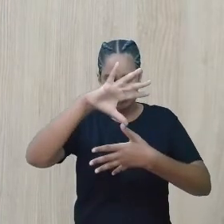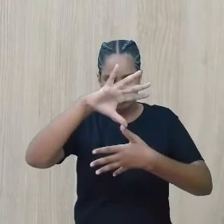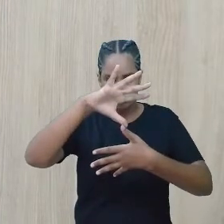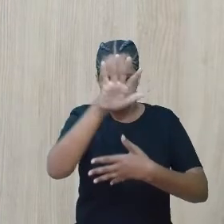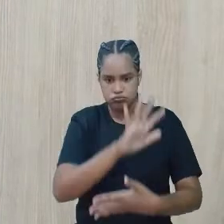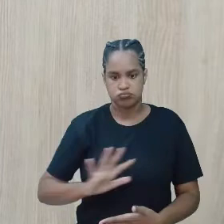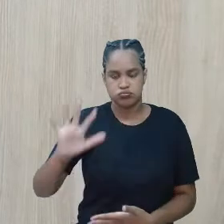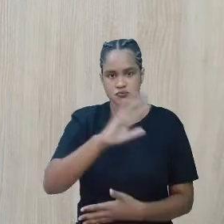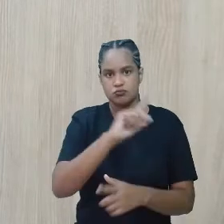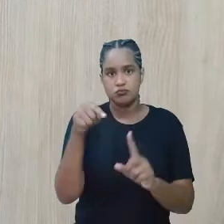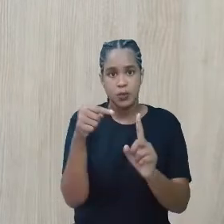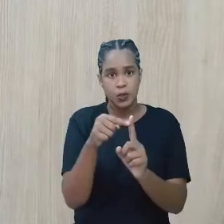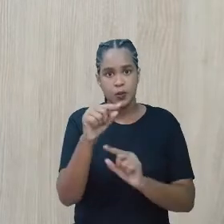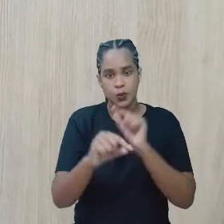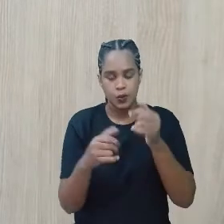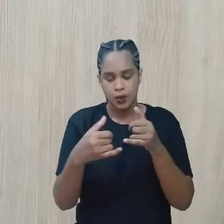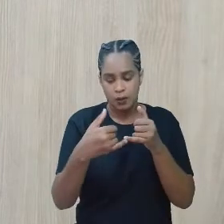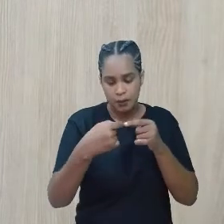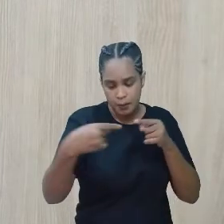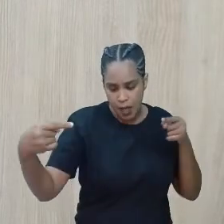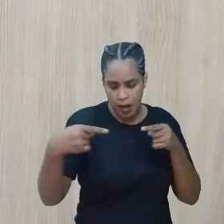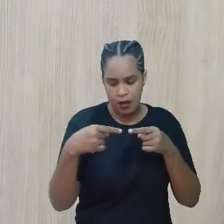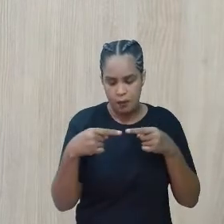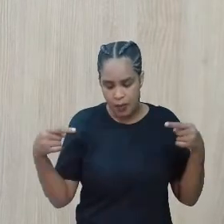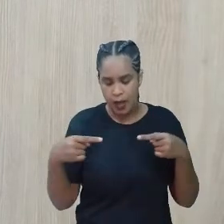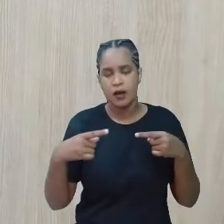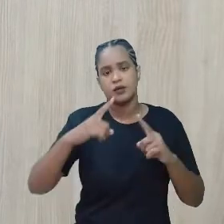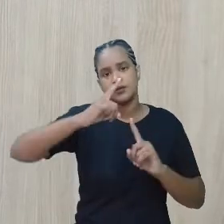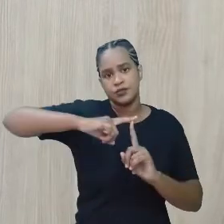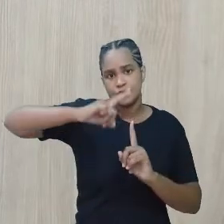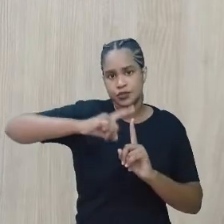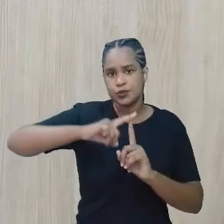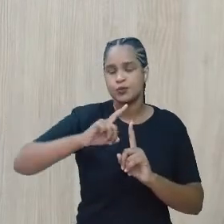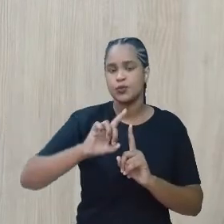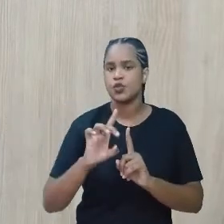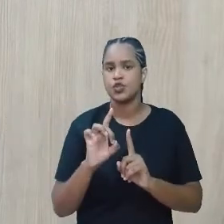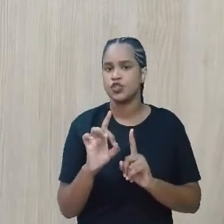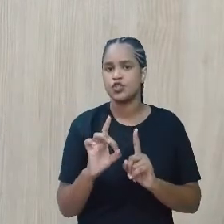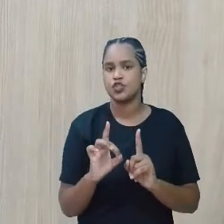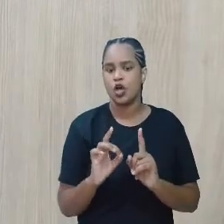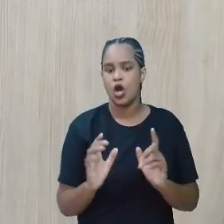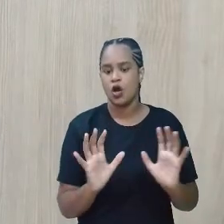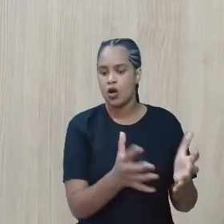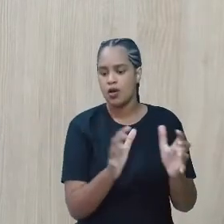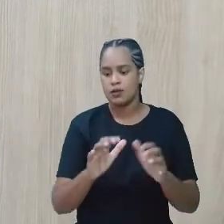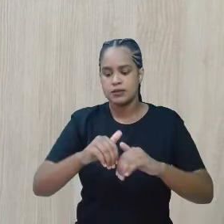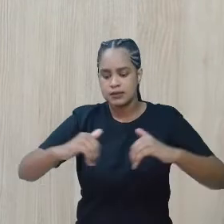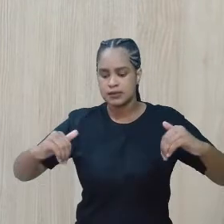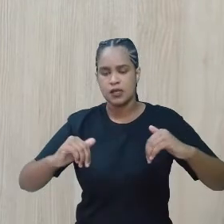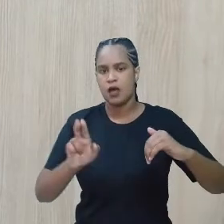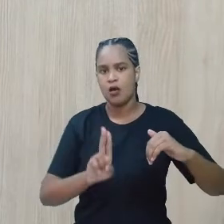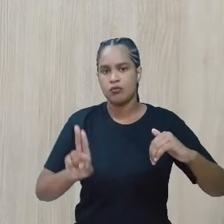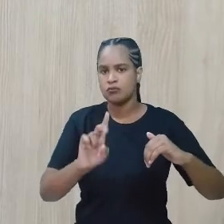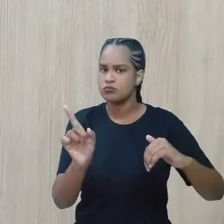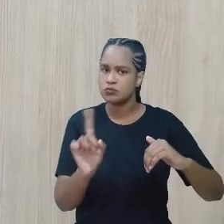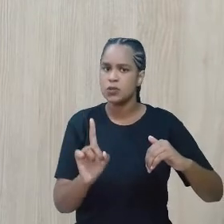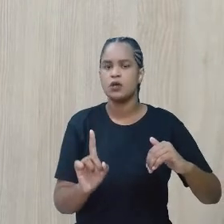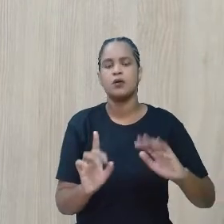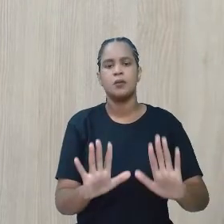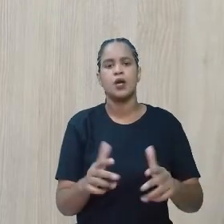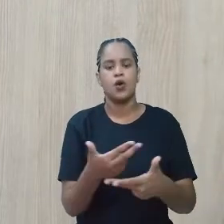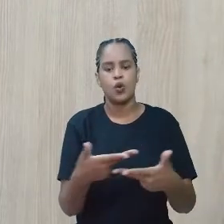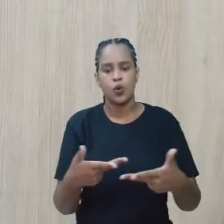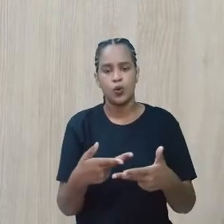retas e a gente entender que essas classificações, elas não são soltas apenas matemáticas, não. Mas quando a gente fala do